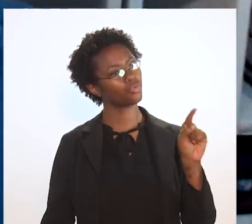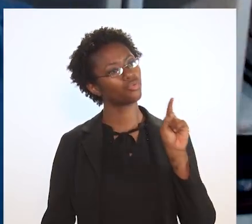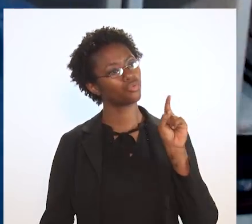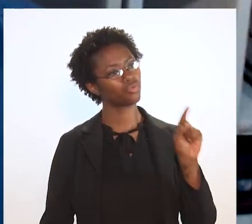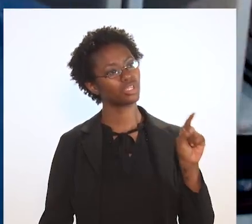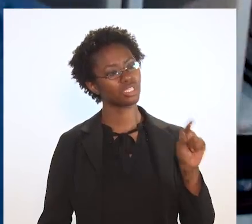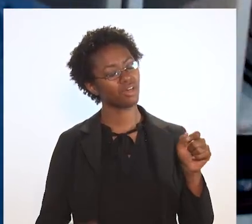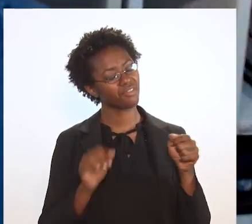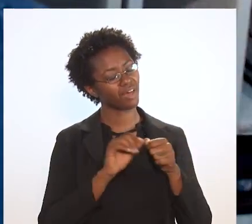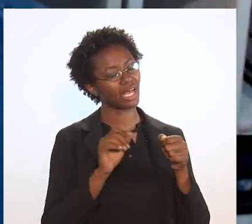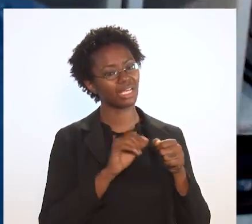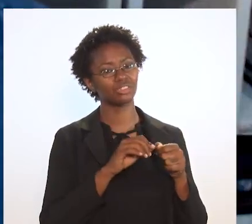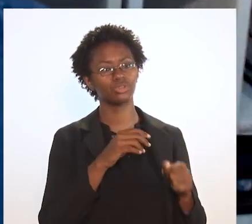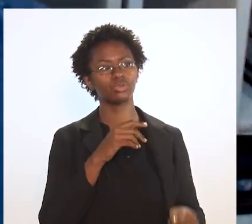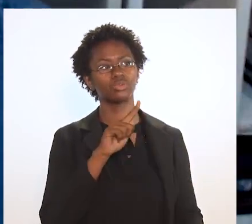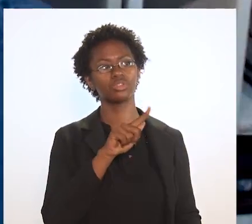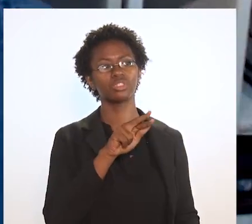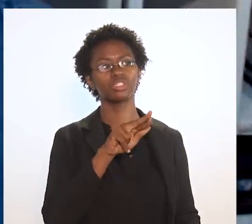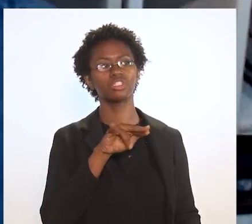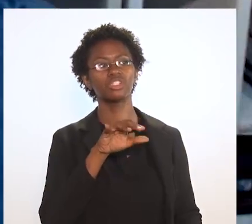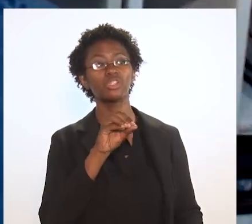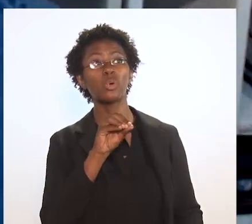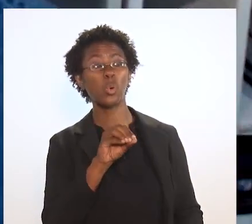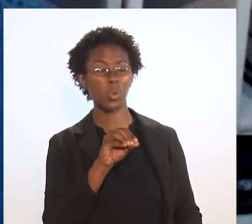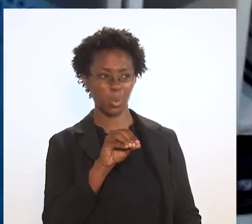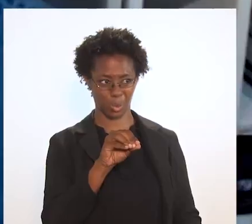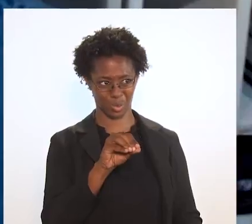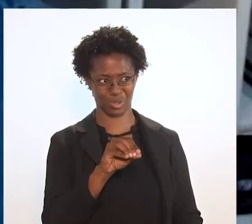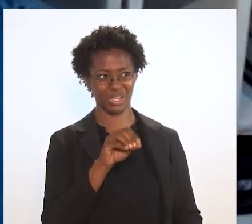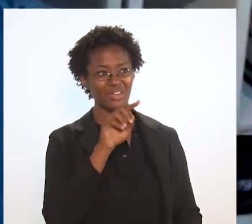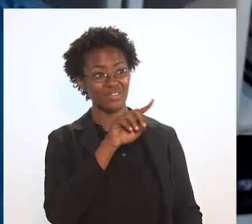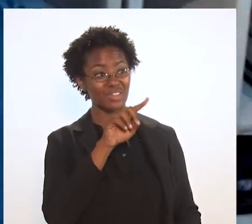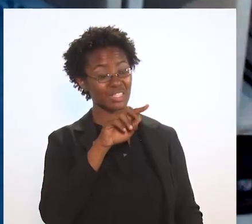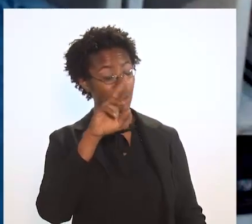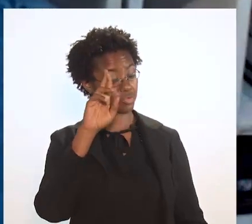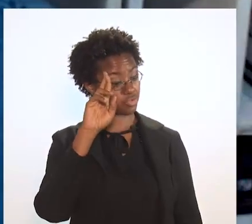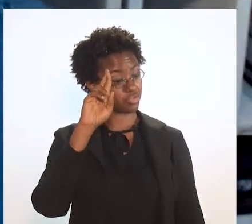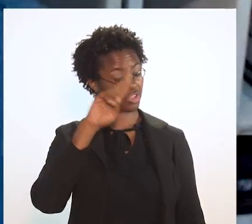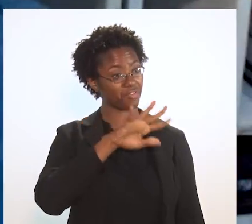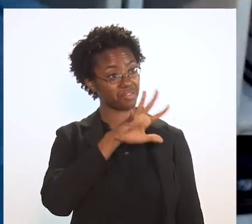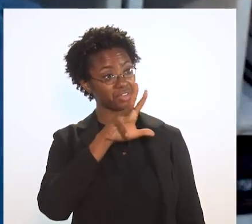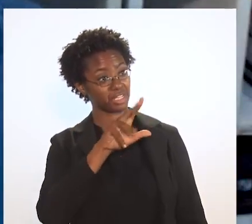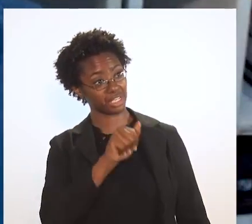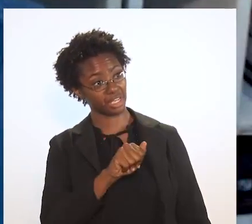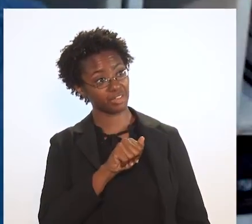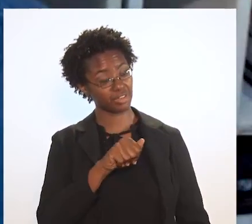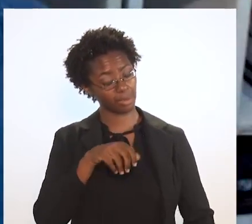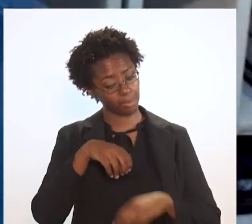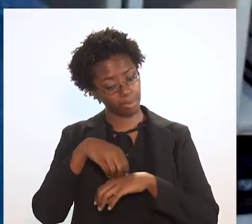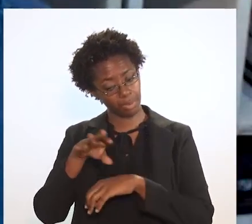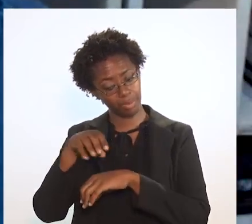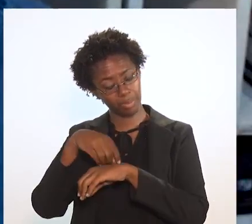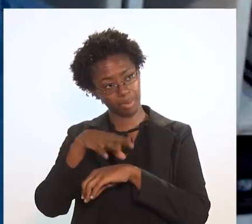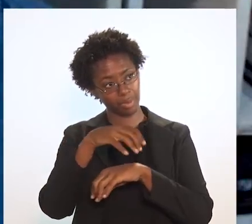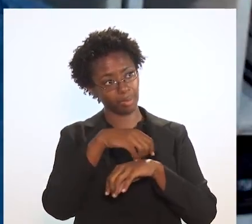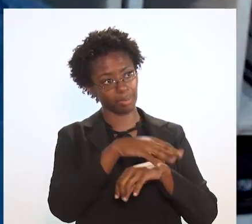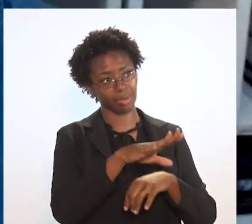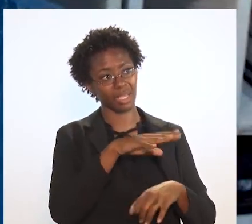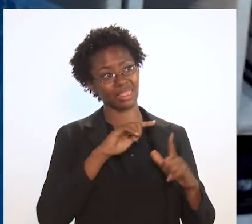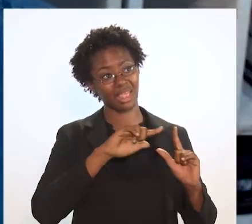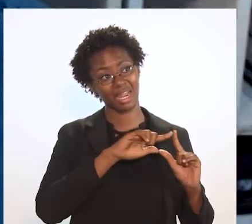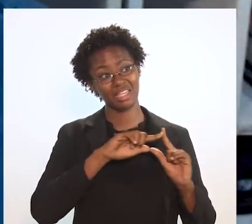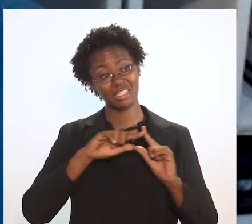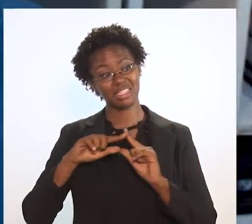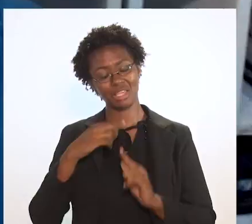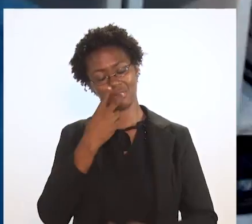Você faz isso papel do griot, daquele mestre africano que passa a tradição oral. Mas nós vamos encerrar